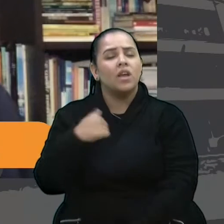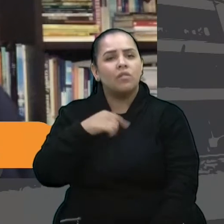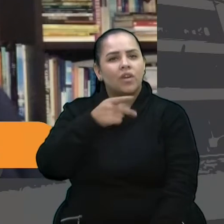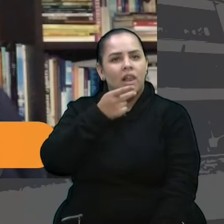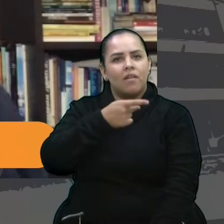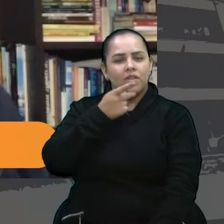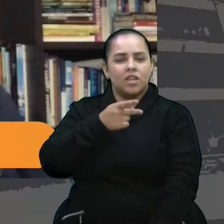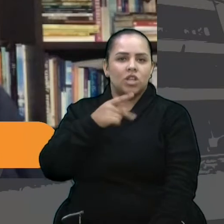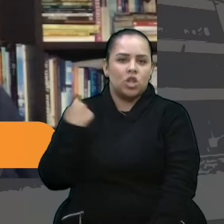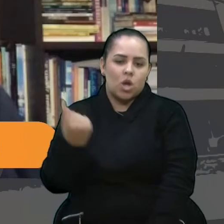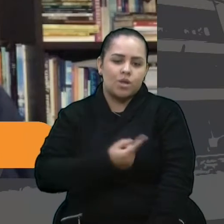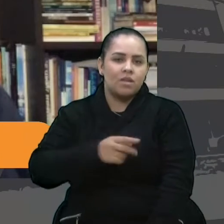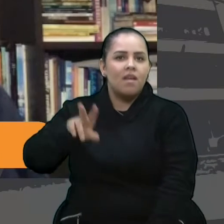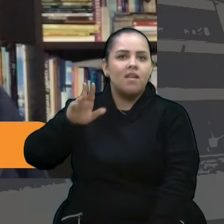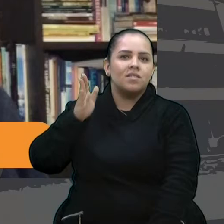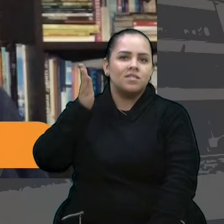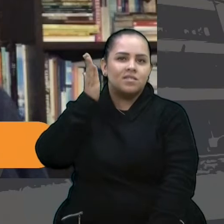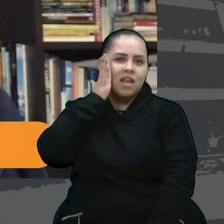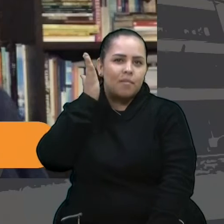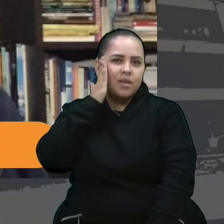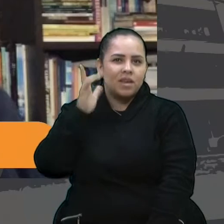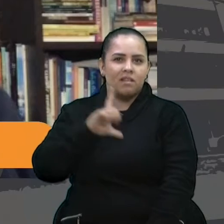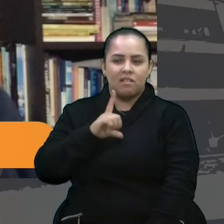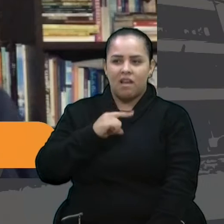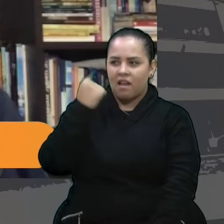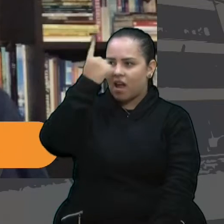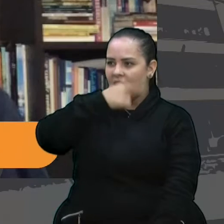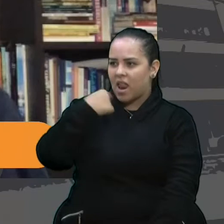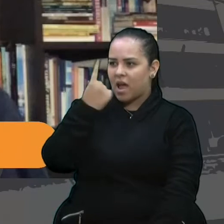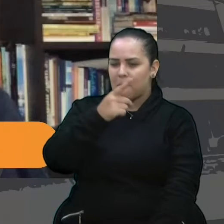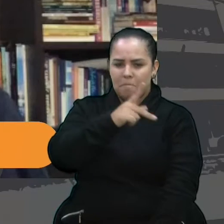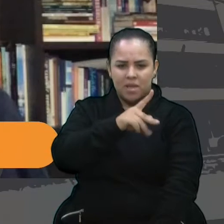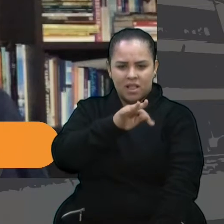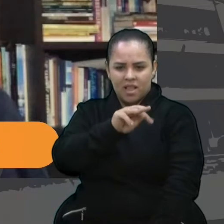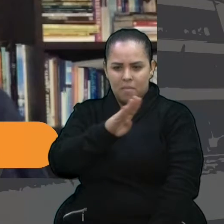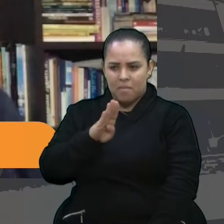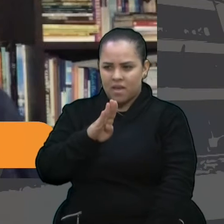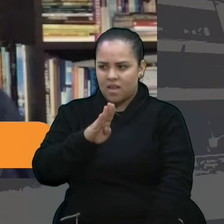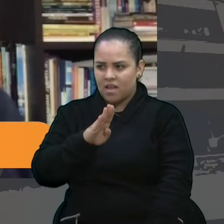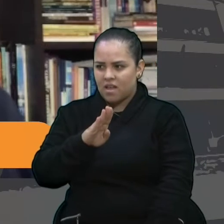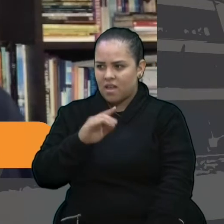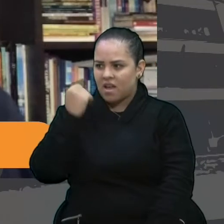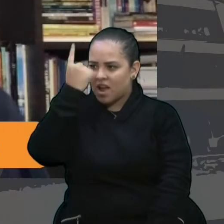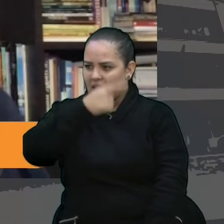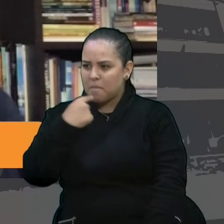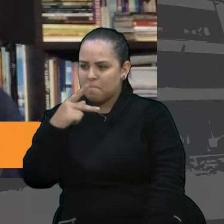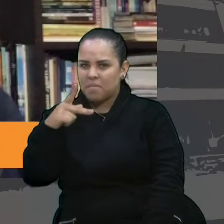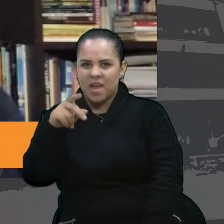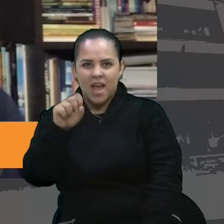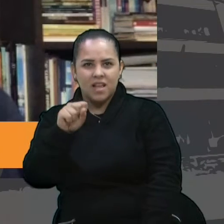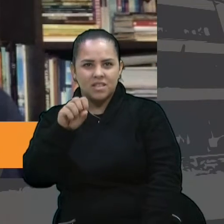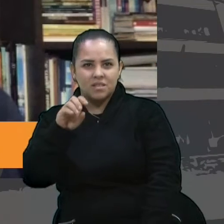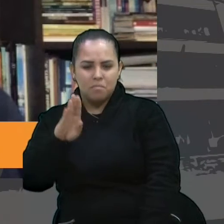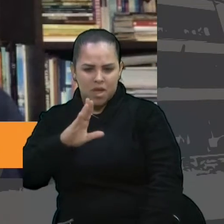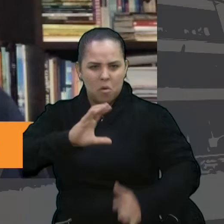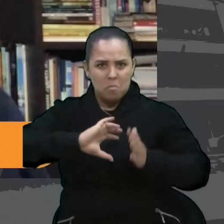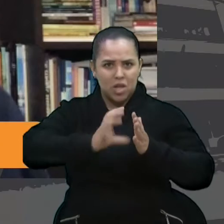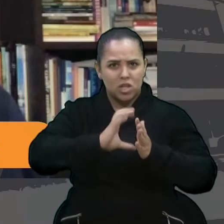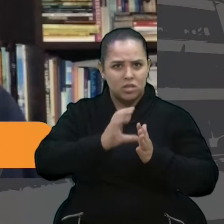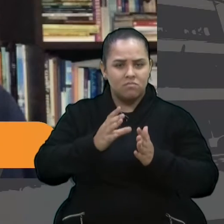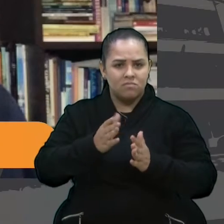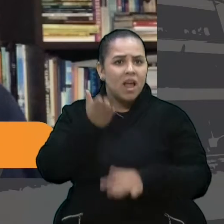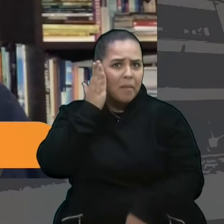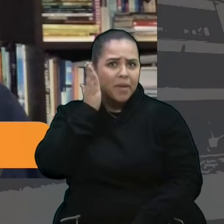gente sabia que a pessoa tinha cara de PTB, cara de PSD ou cara de UDN. Né? Esse era o máximo.